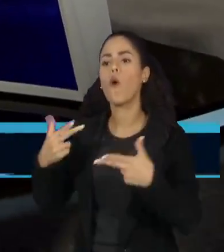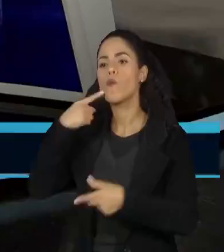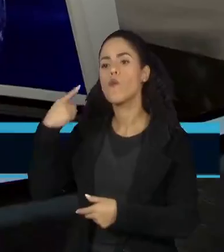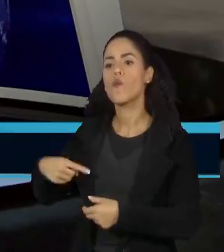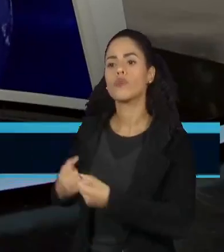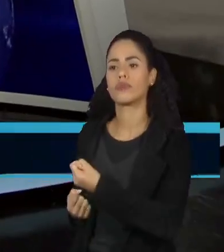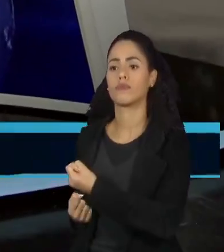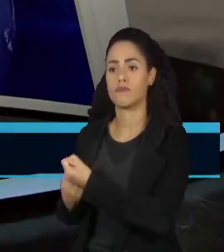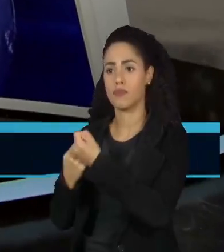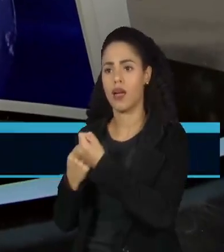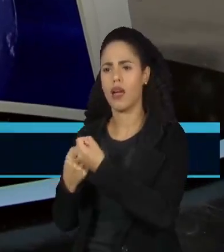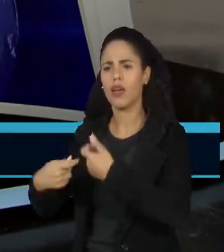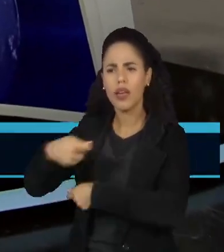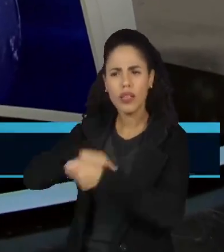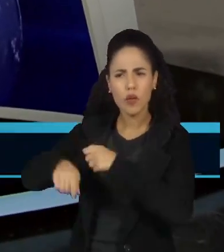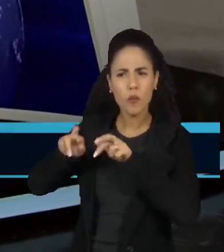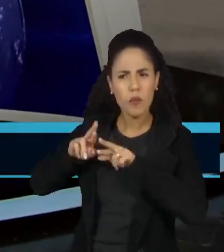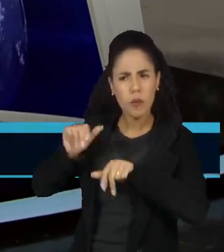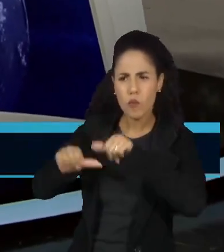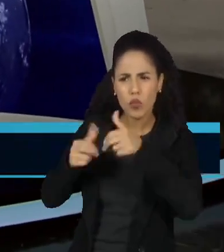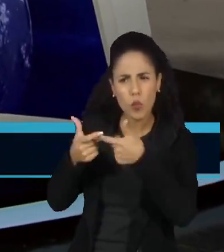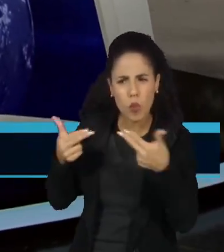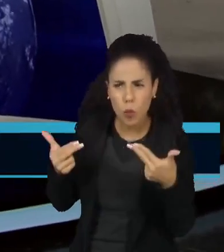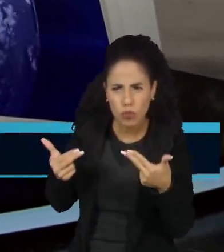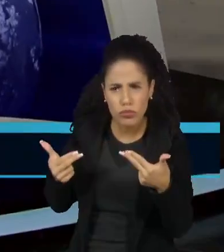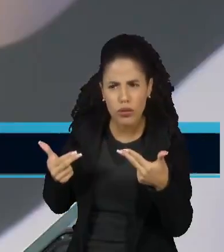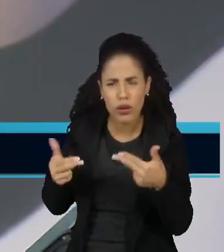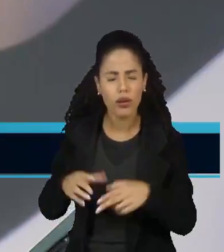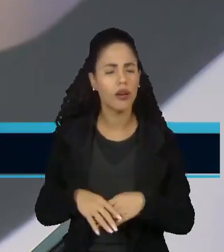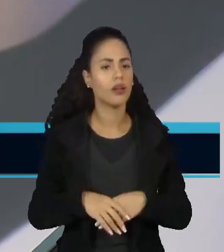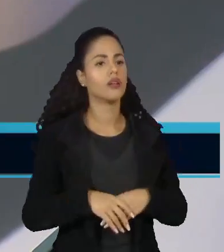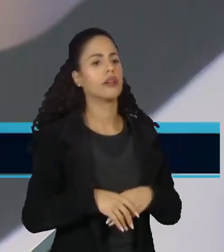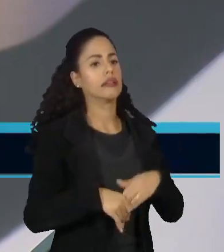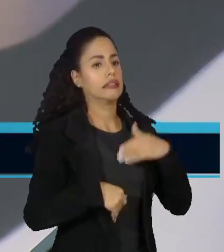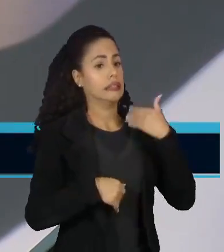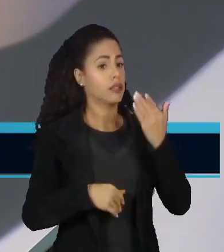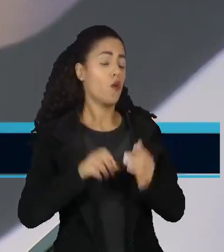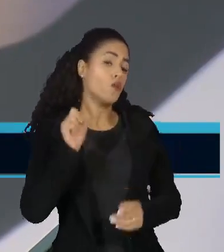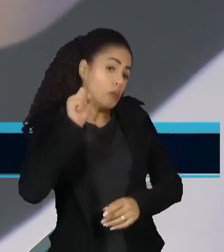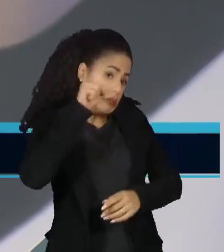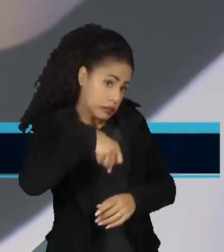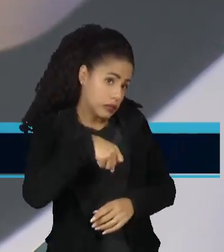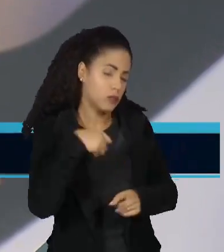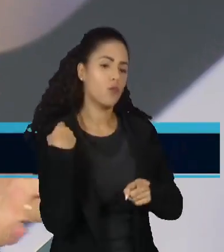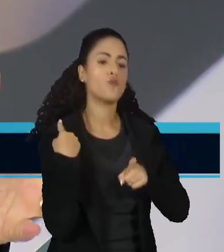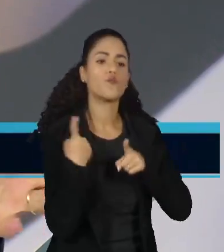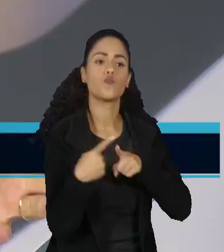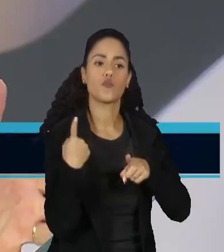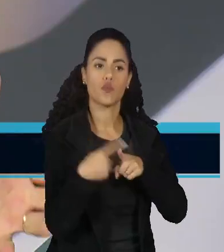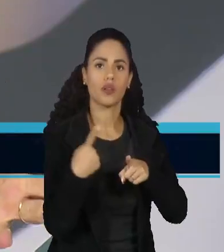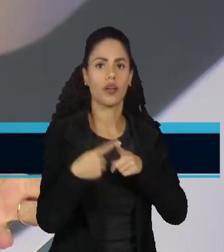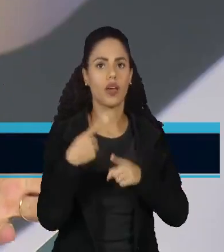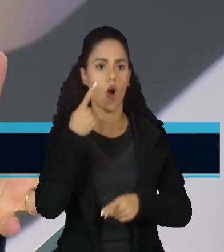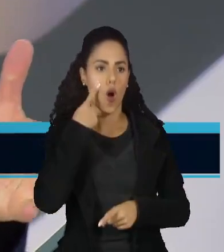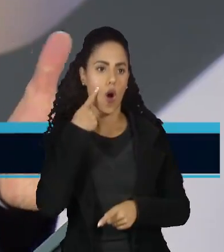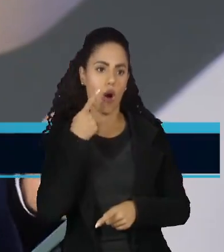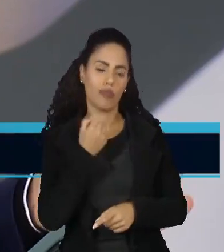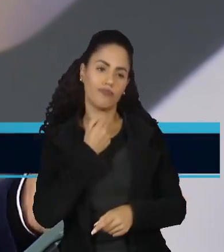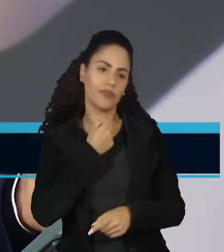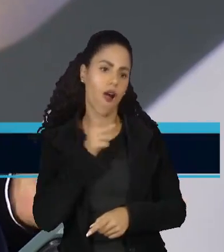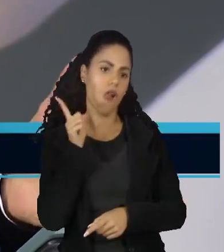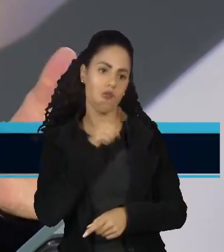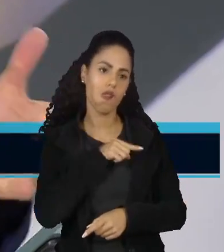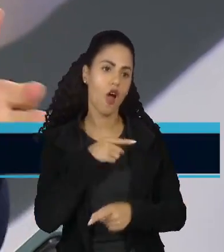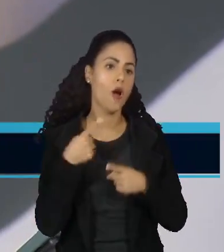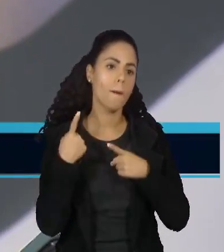E na economia, mudaria o rumo da economia americana? Olha, em certo sentido, sim, né? Primeiro, uma triste ironia,